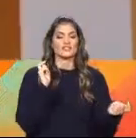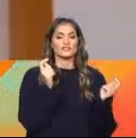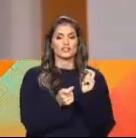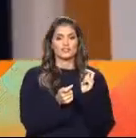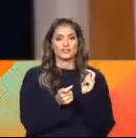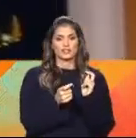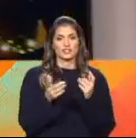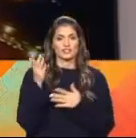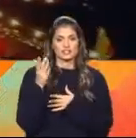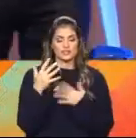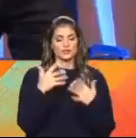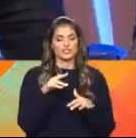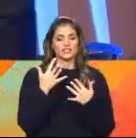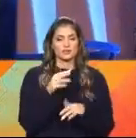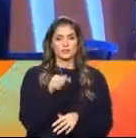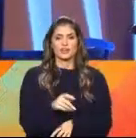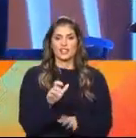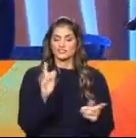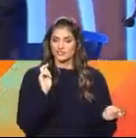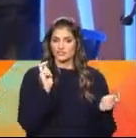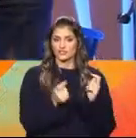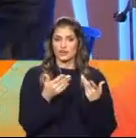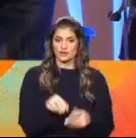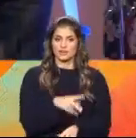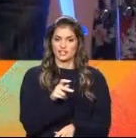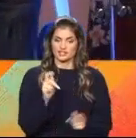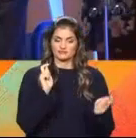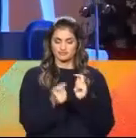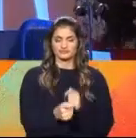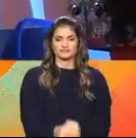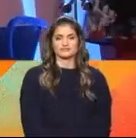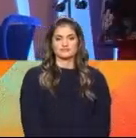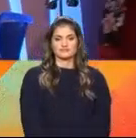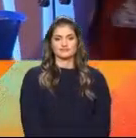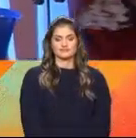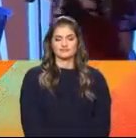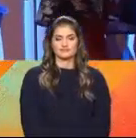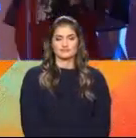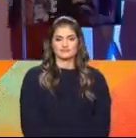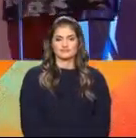Yeah.